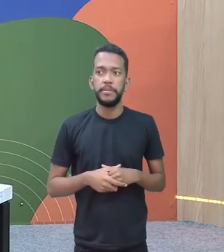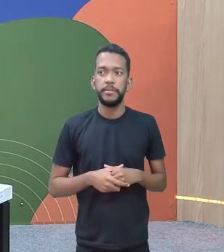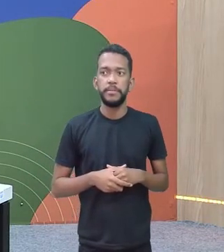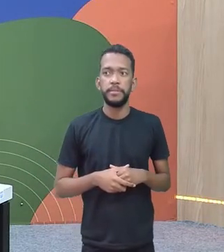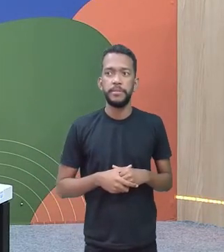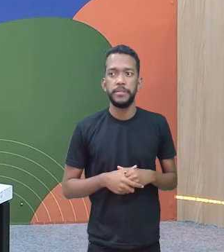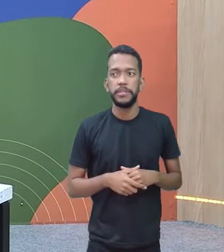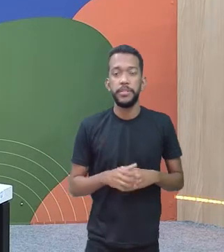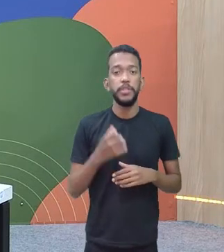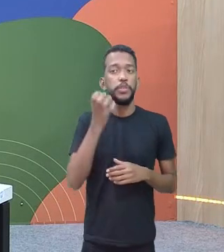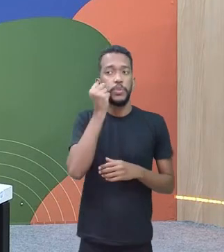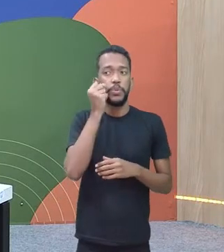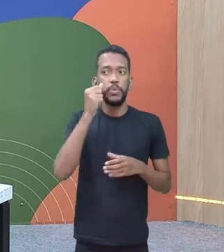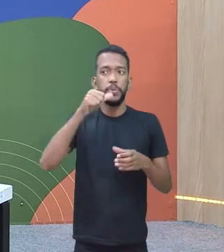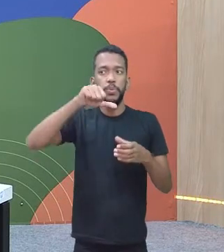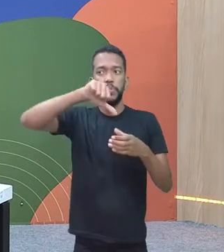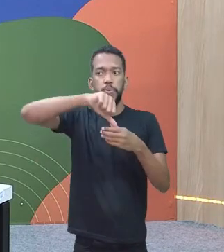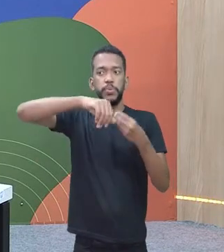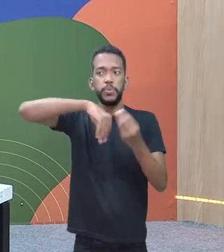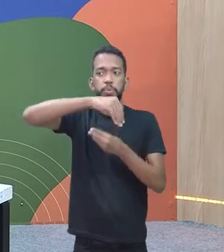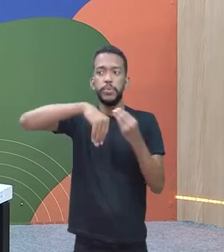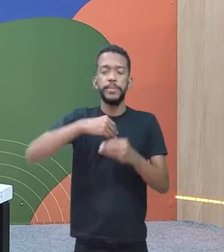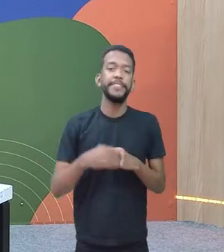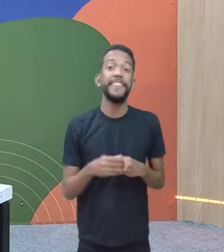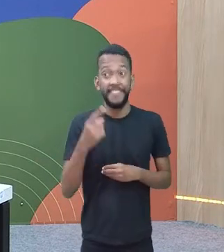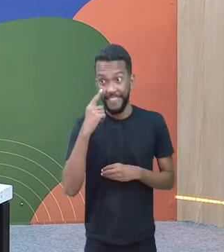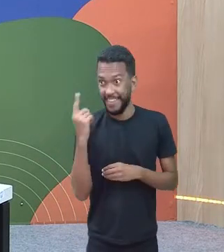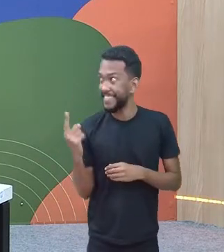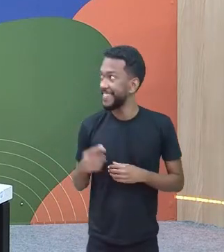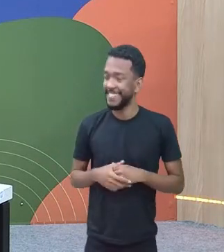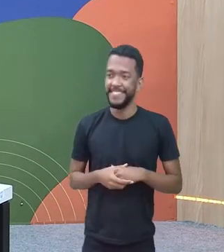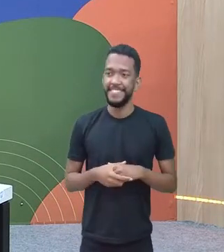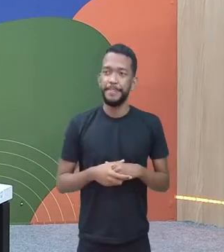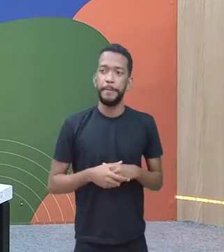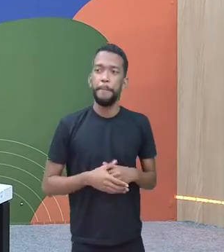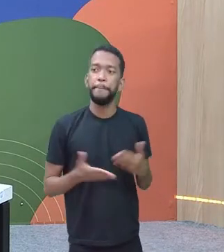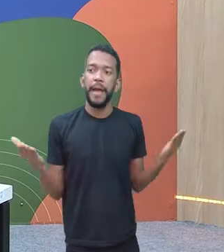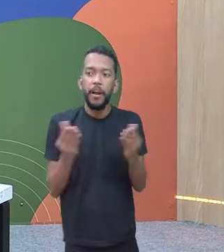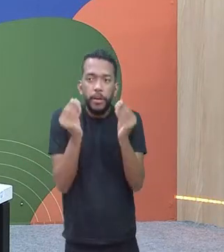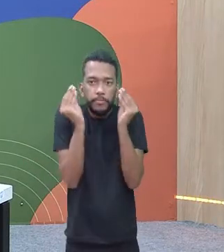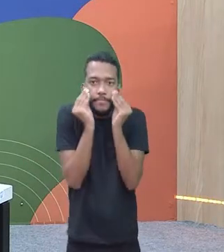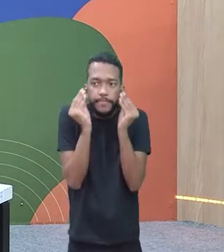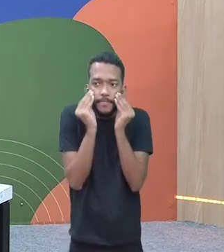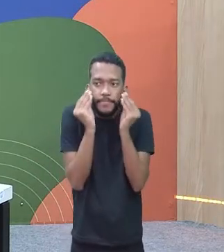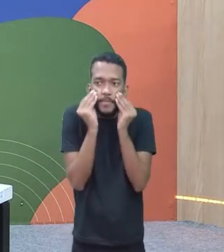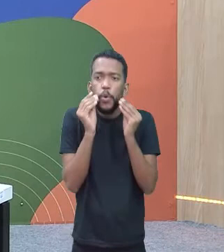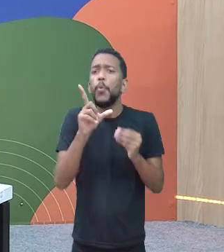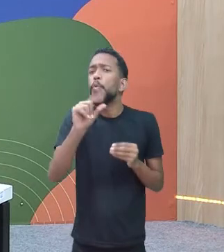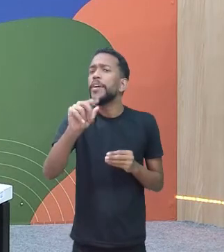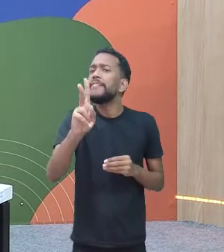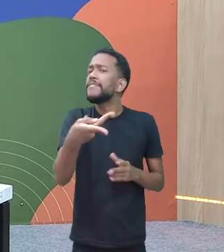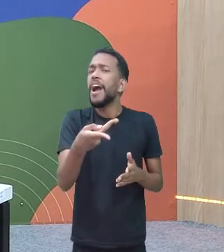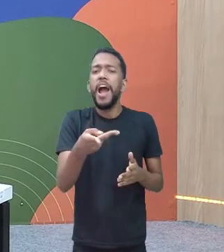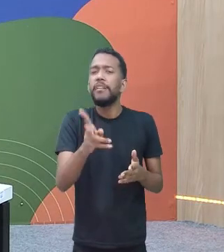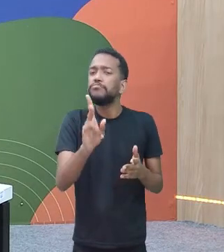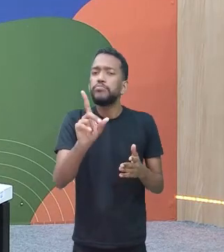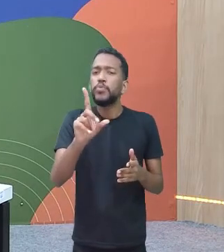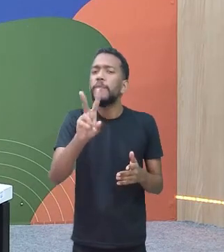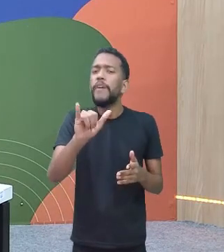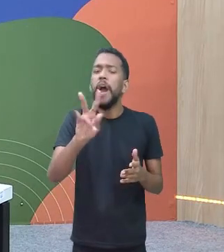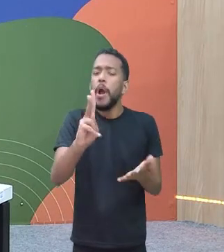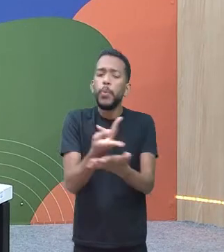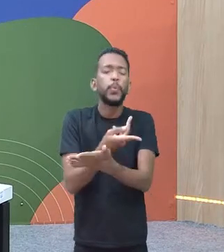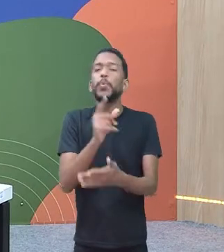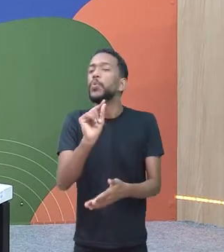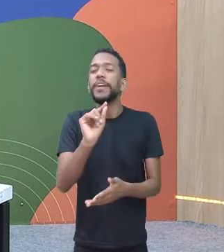de maracujá. Pronto, pessoal. Hora da gente observar o que vai acontecer.